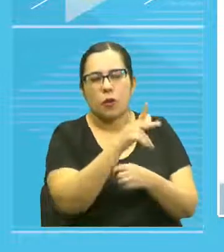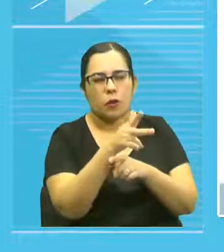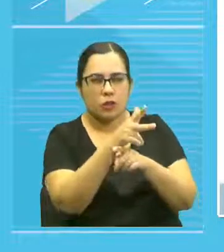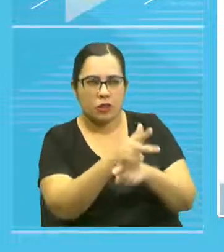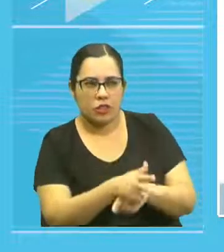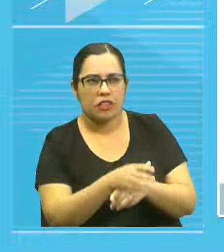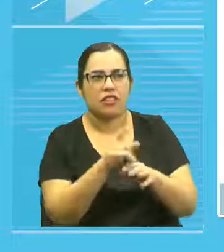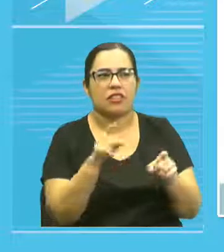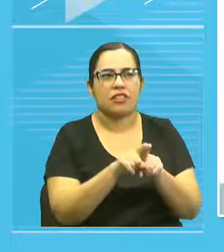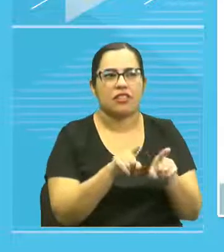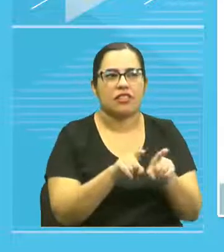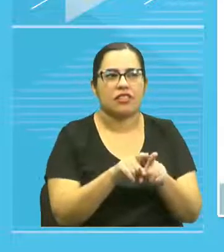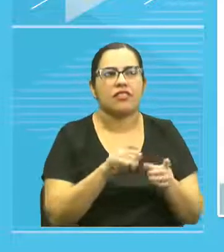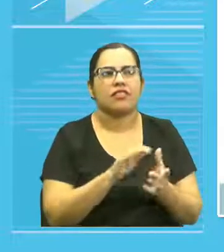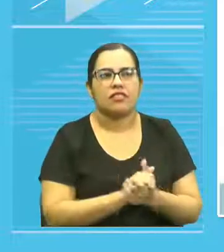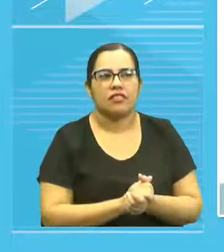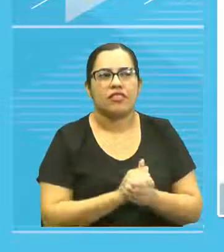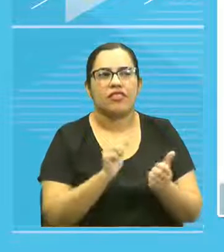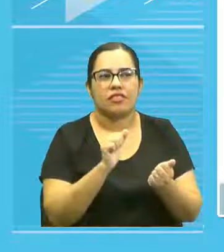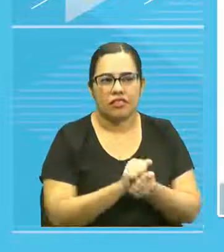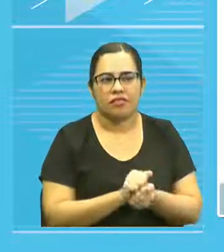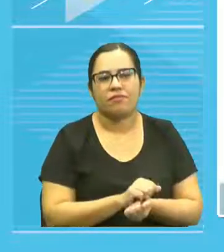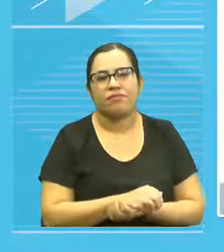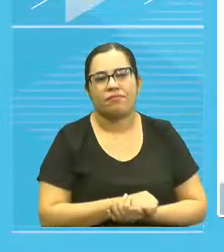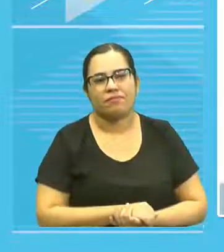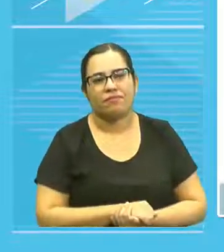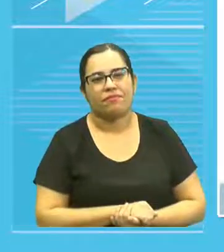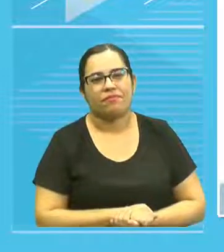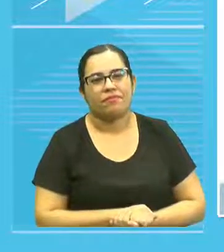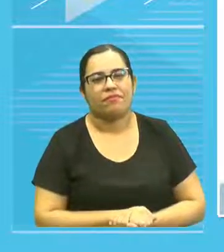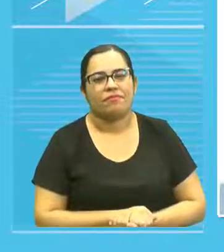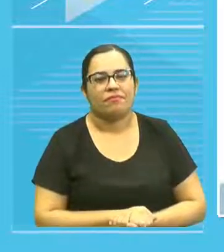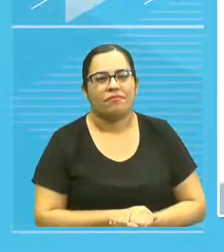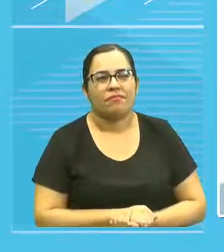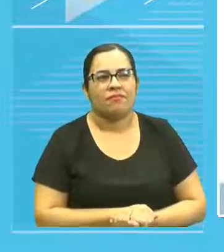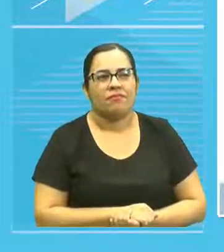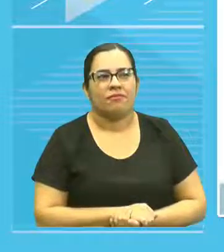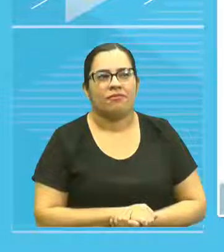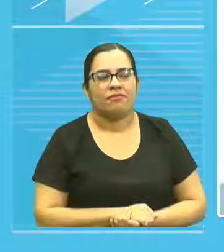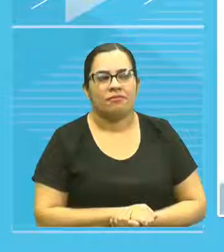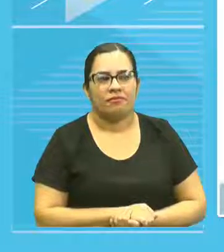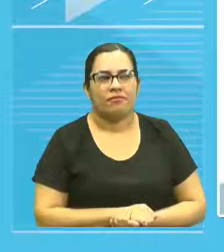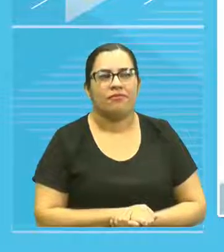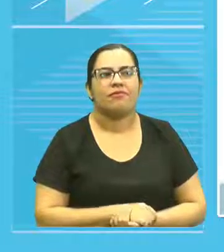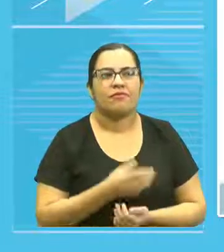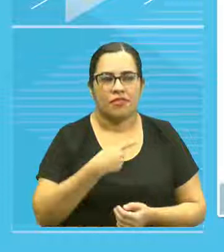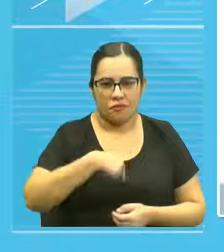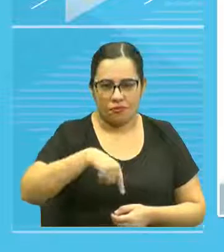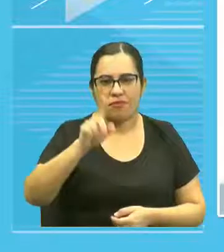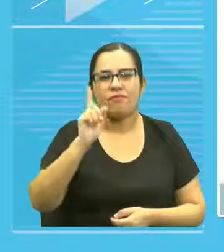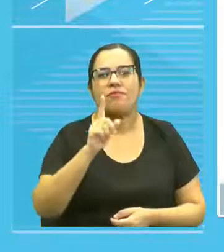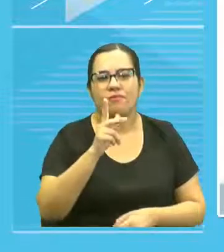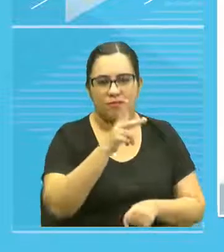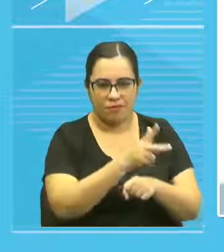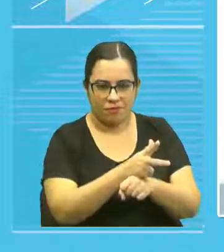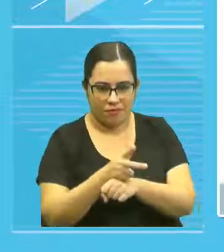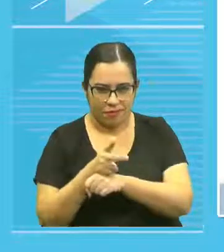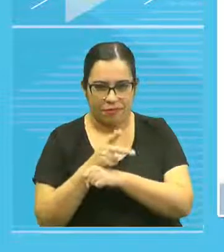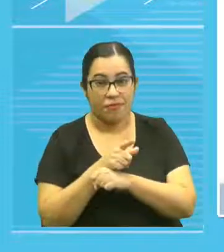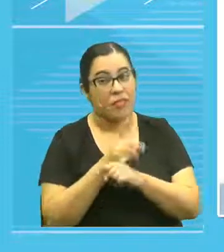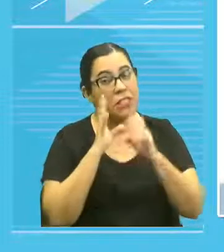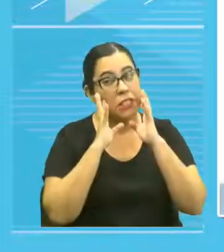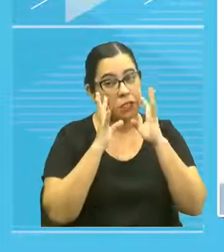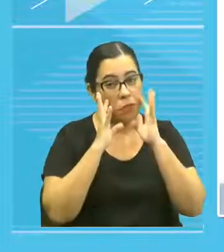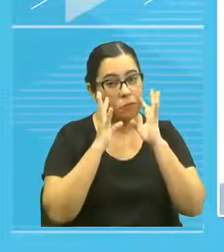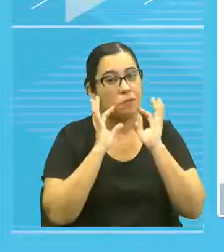o tio Jorge que o vai estar conosco lá Oi e aí eu vou na câmera dele tá vendo aí né